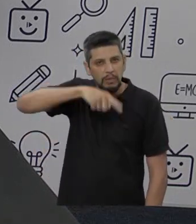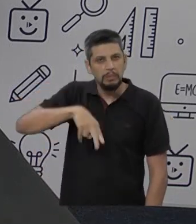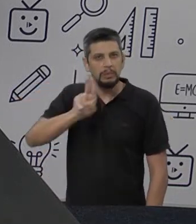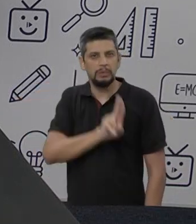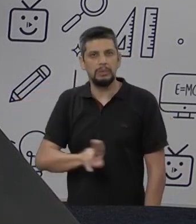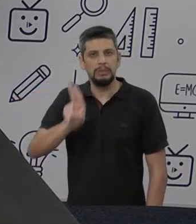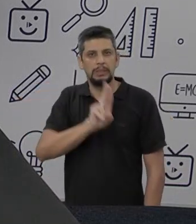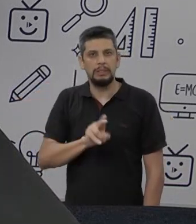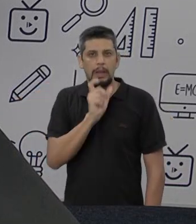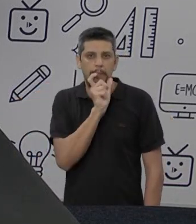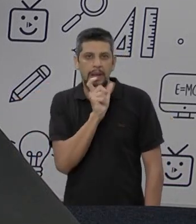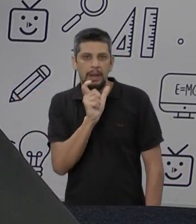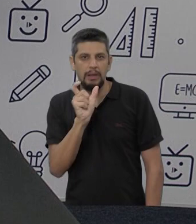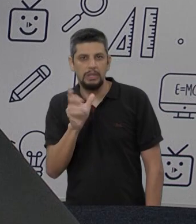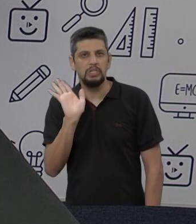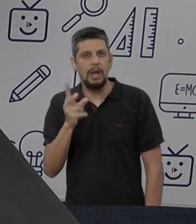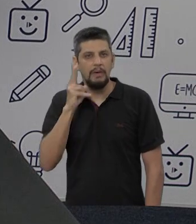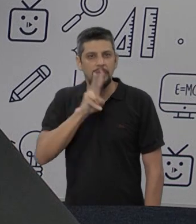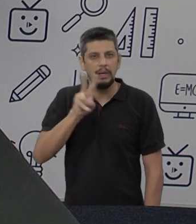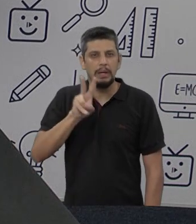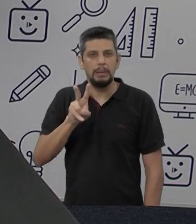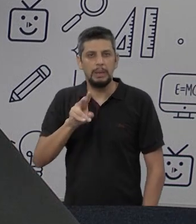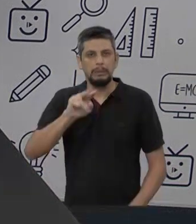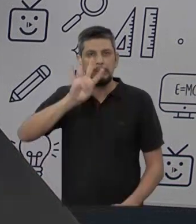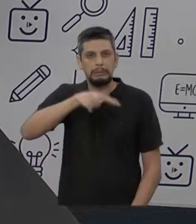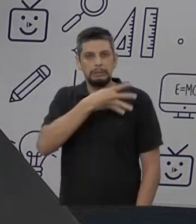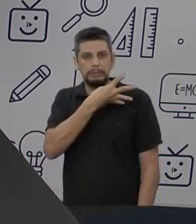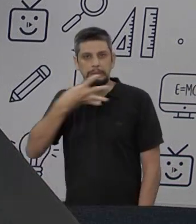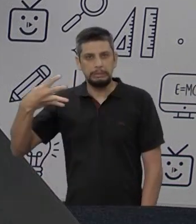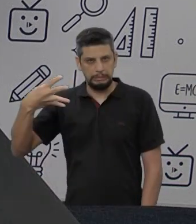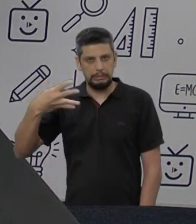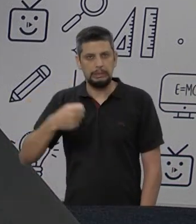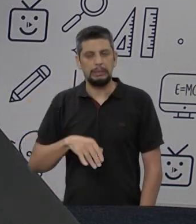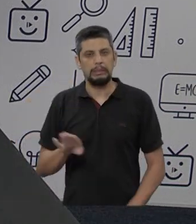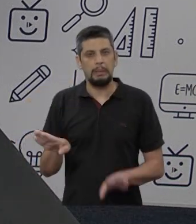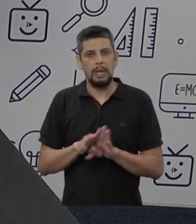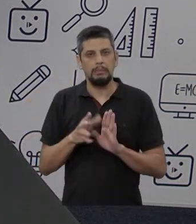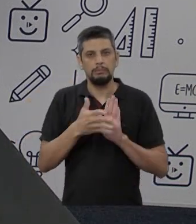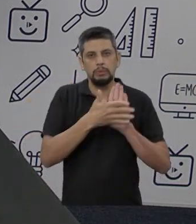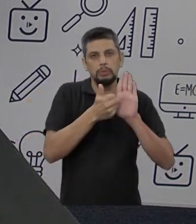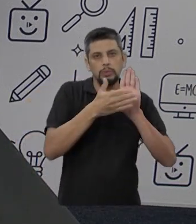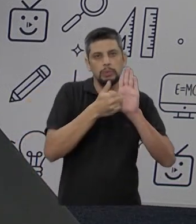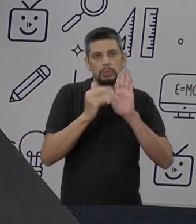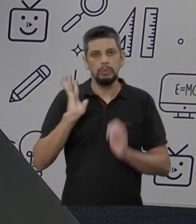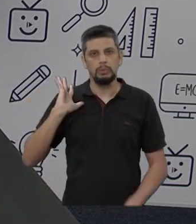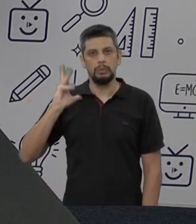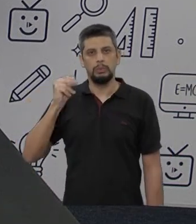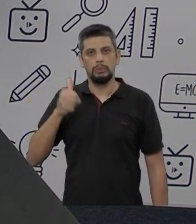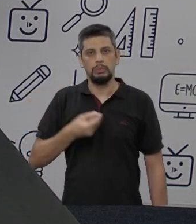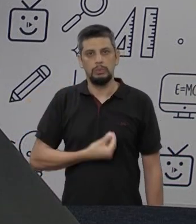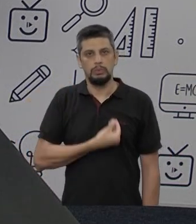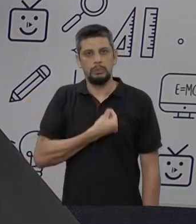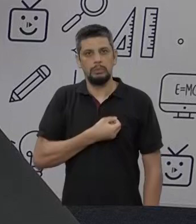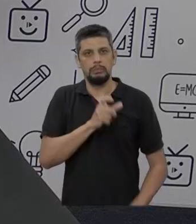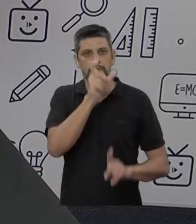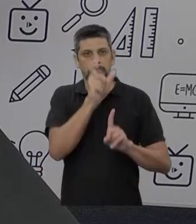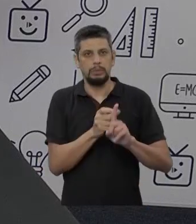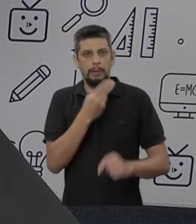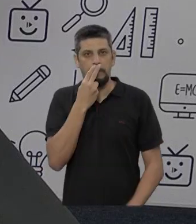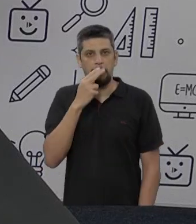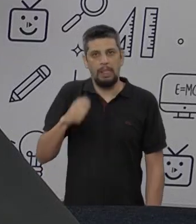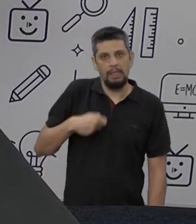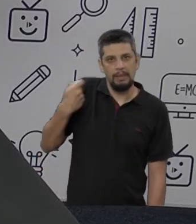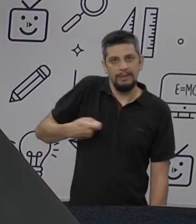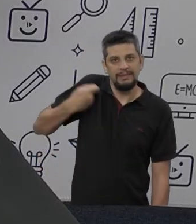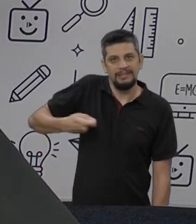nós vamos utilizar aquelas palavras que nós vimos agora há pouco na tabela colorida, foram tiradas todas da biografia do Charles